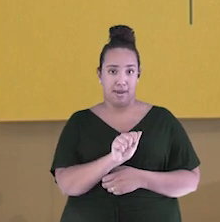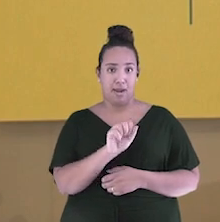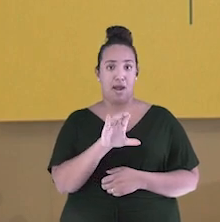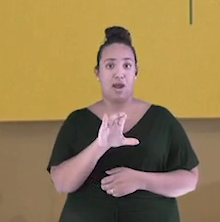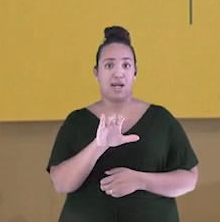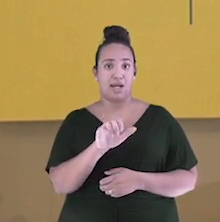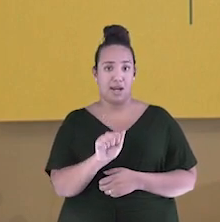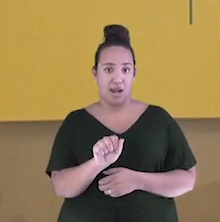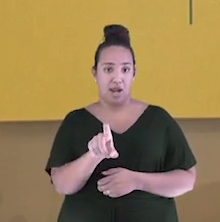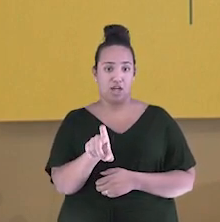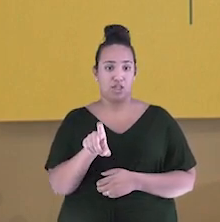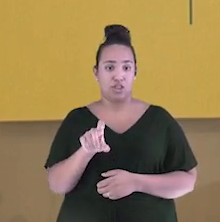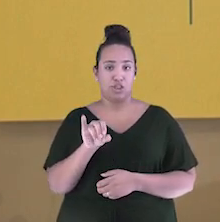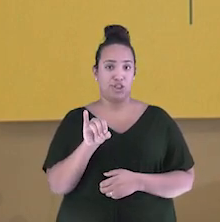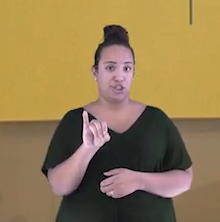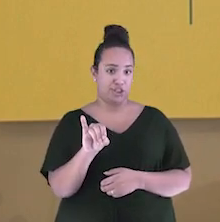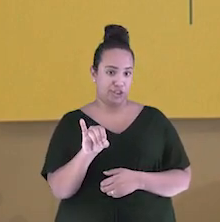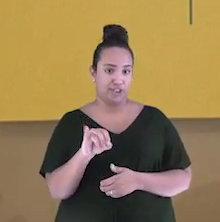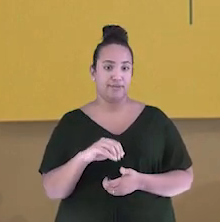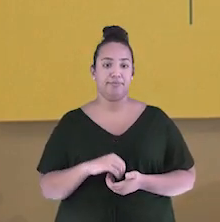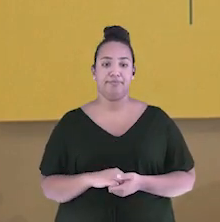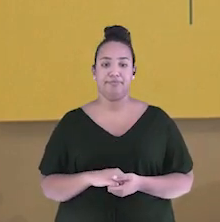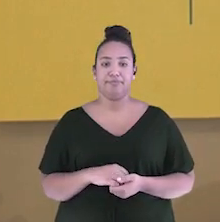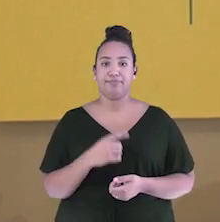Abacaxi. Observem.